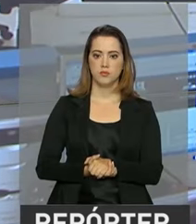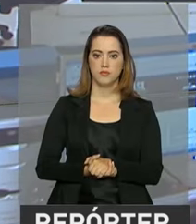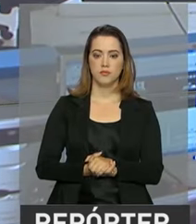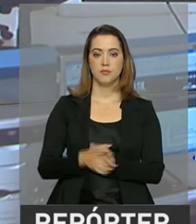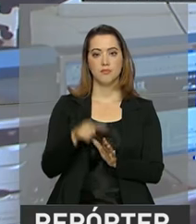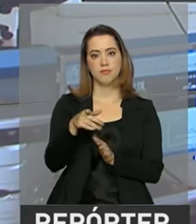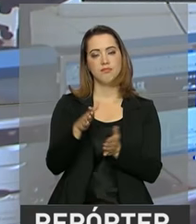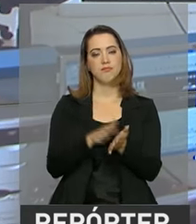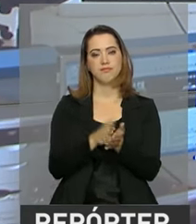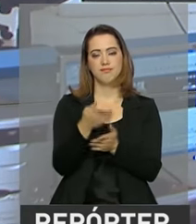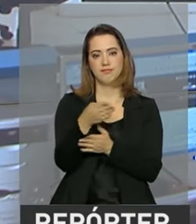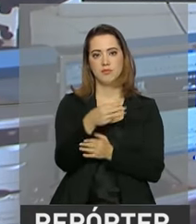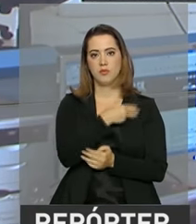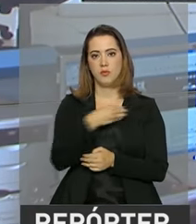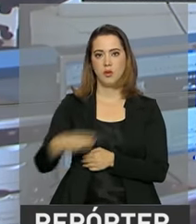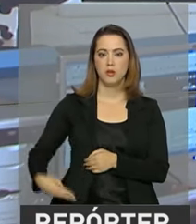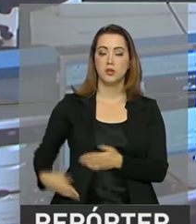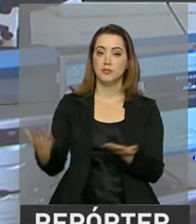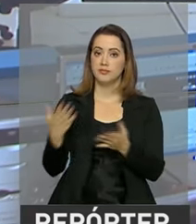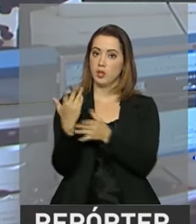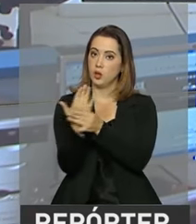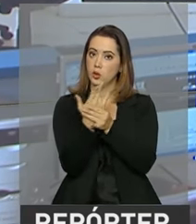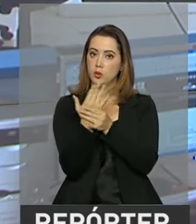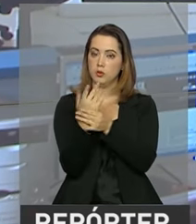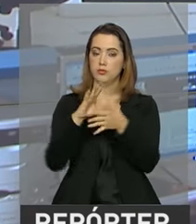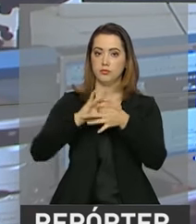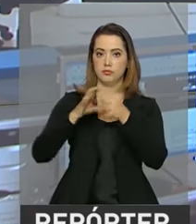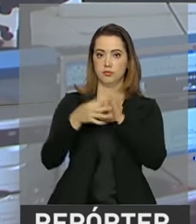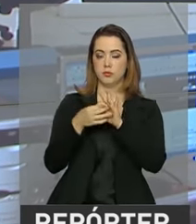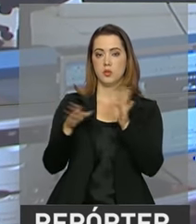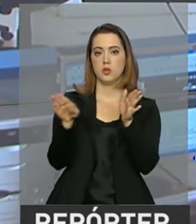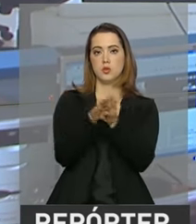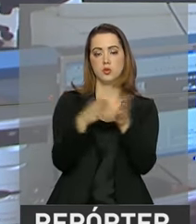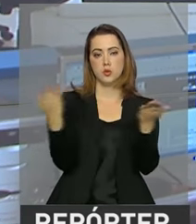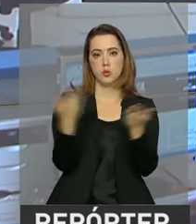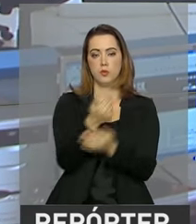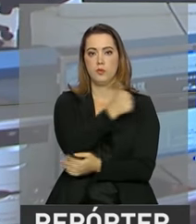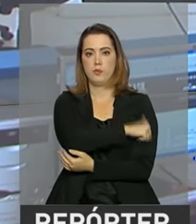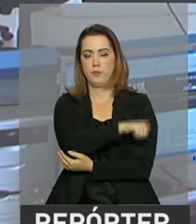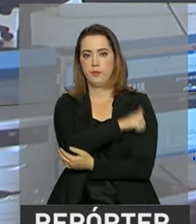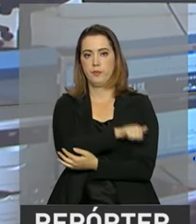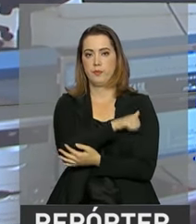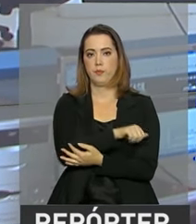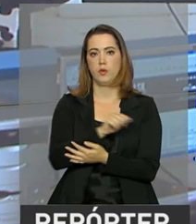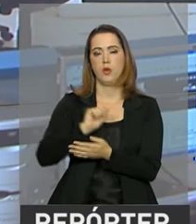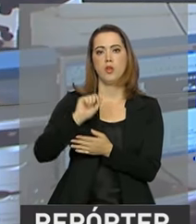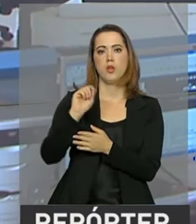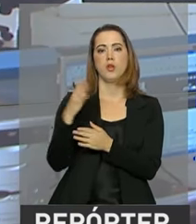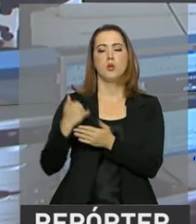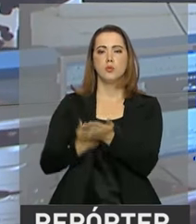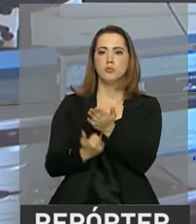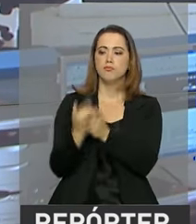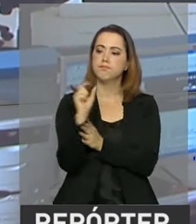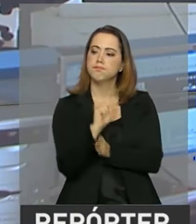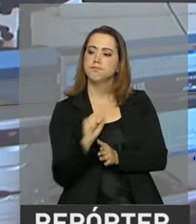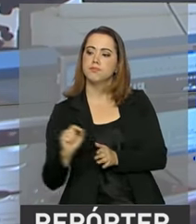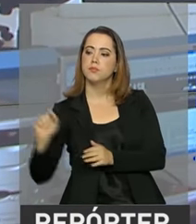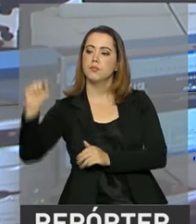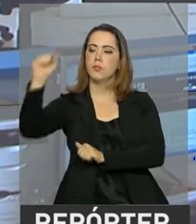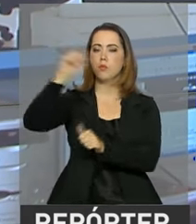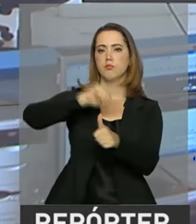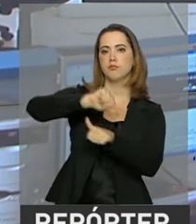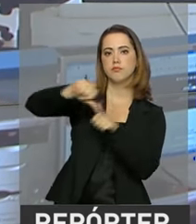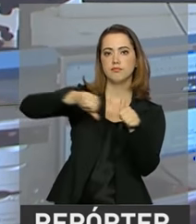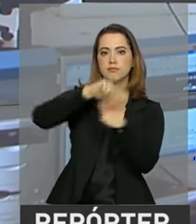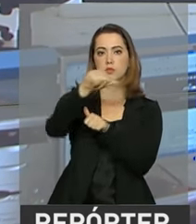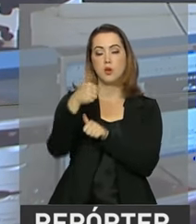Isso aí, ministro. E a tocha paralímpica chegou hoje ao Rio de Janeiro. O símbolo dos Jogos começou o percurso pelo país no dia 1º de